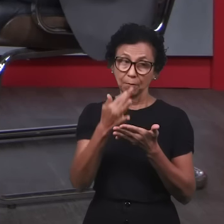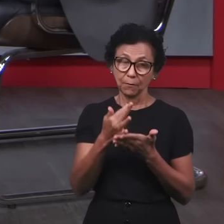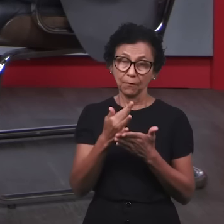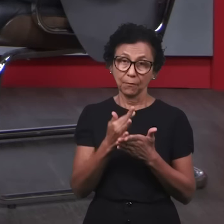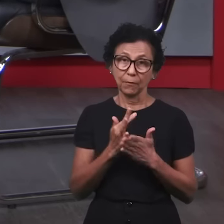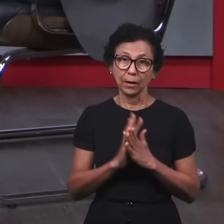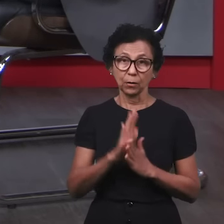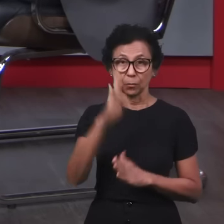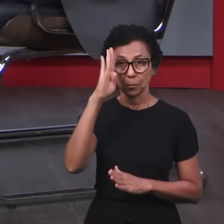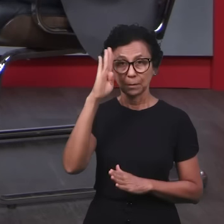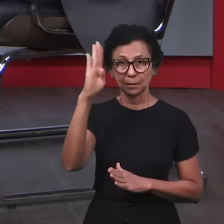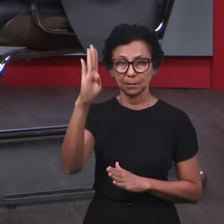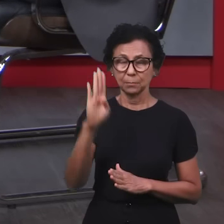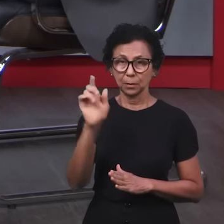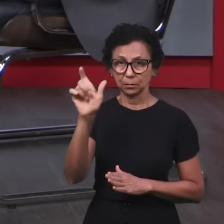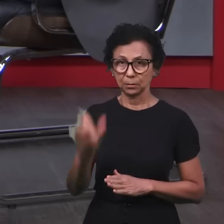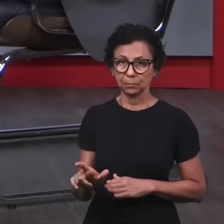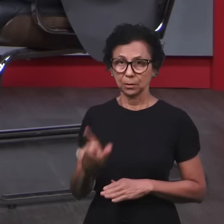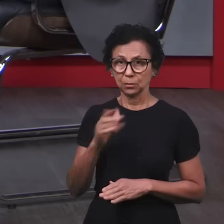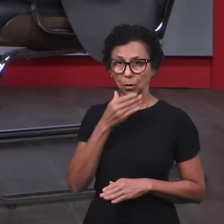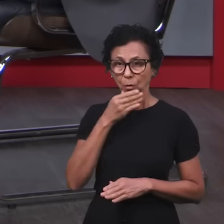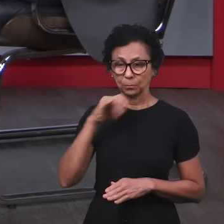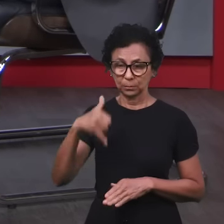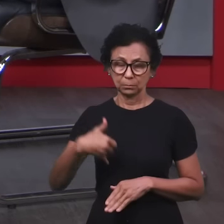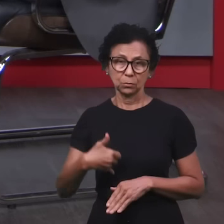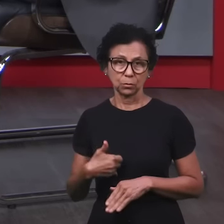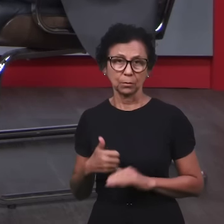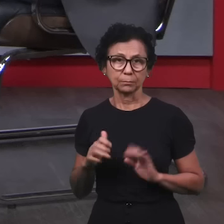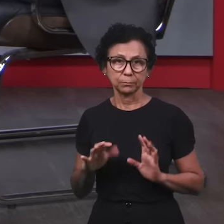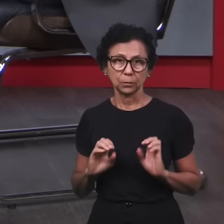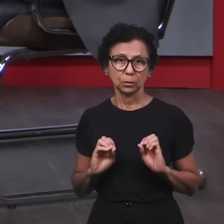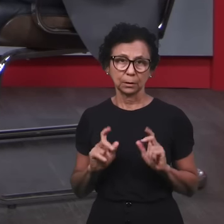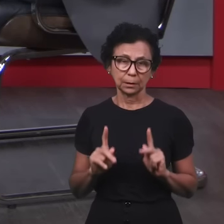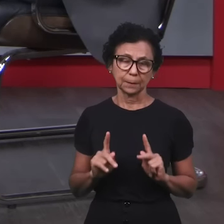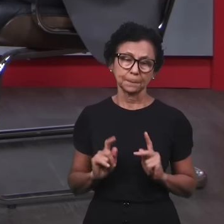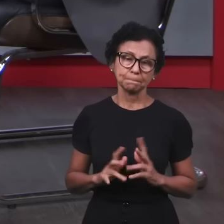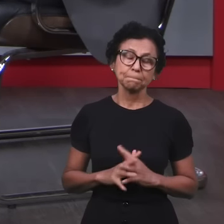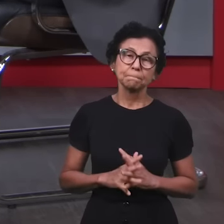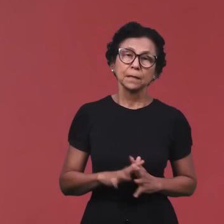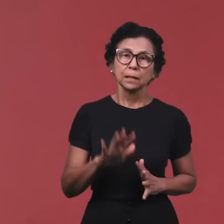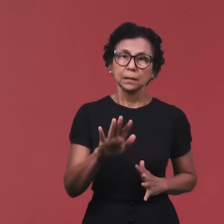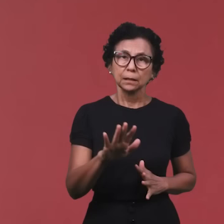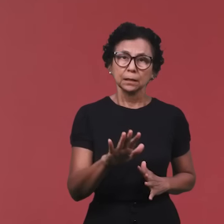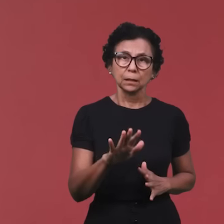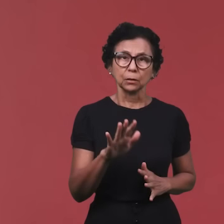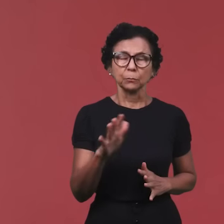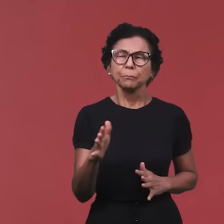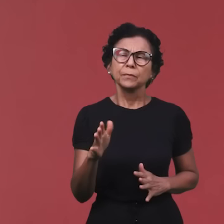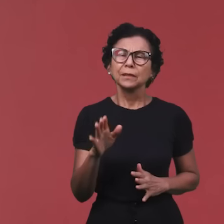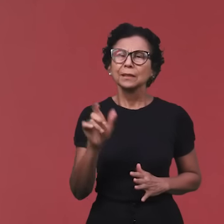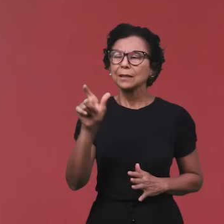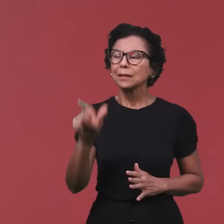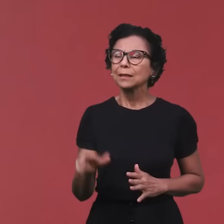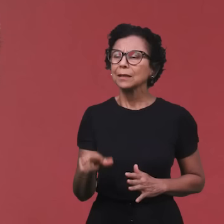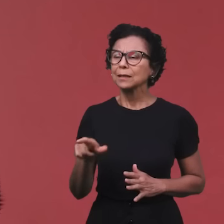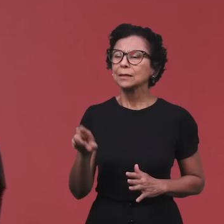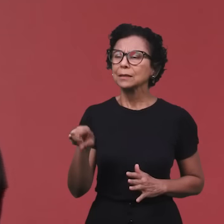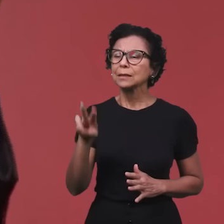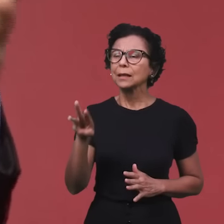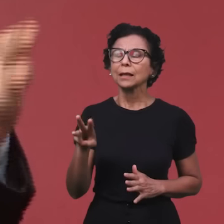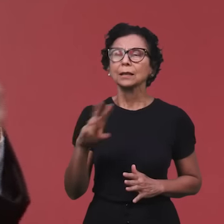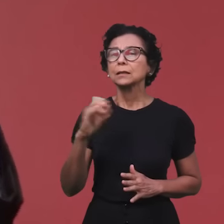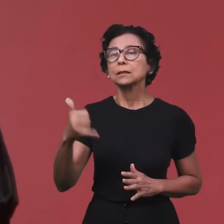vida de Jó nesse aspecto. Vamos lá. Primeiro foi Jó. Quem foi Jó? Jó, segundo